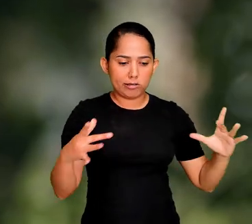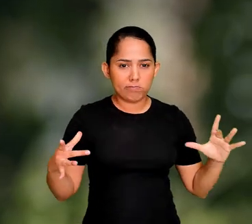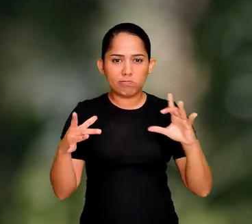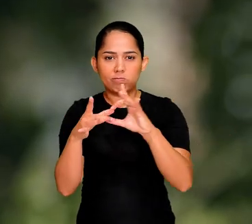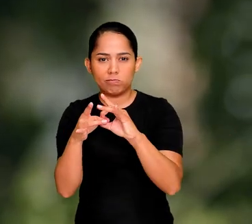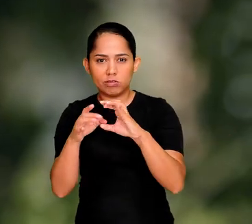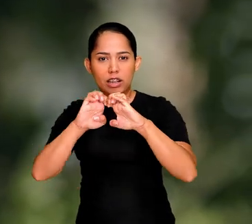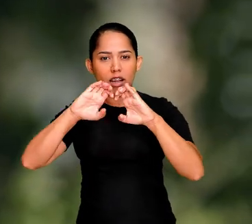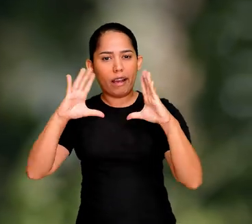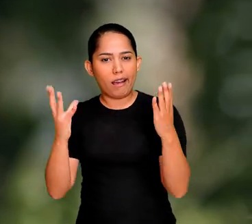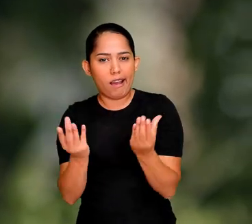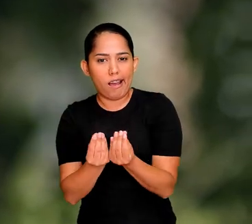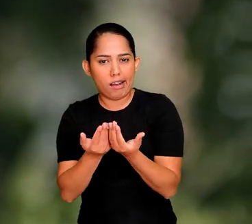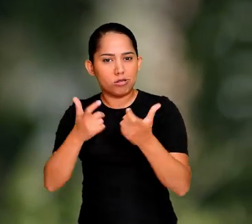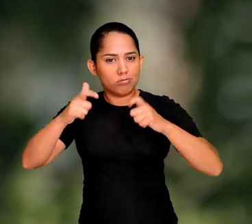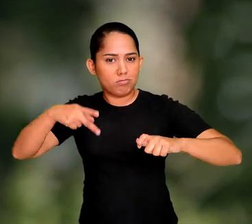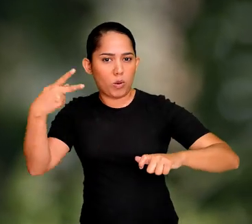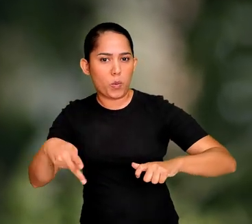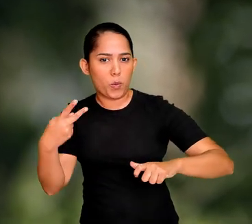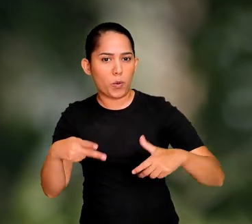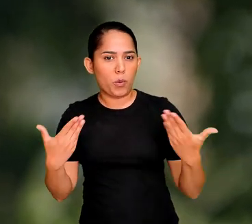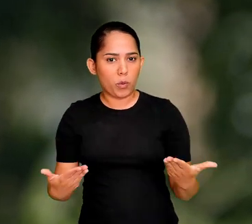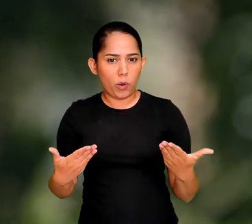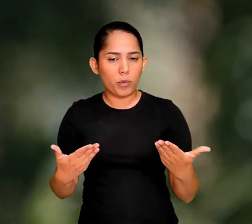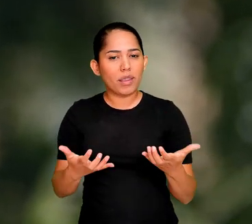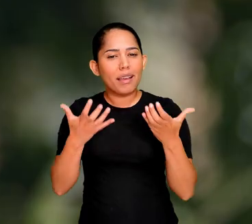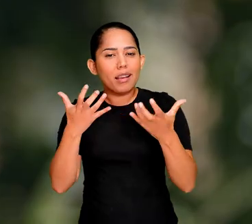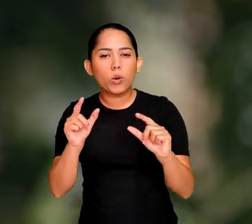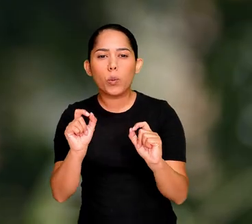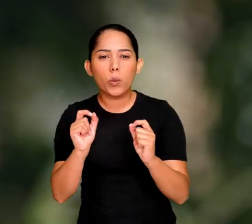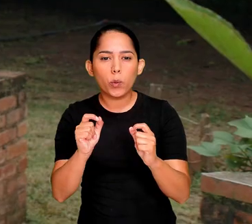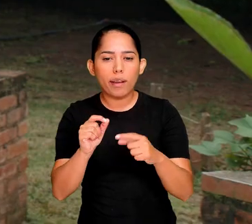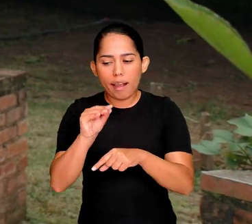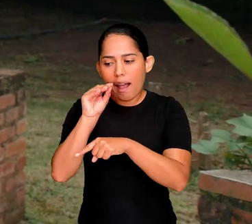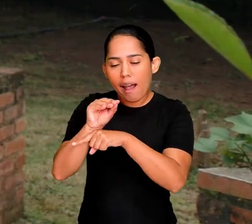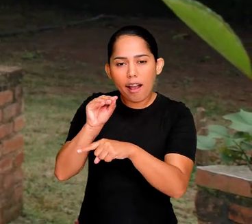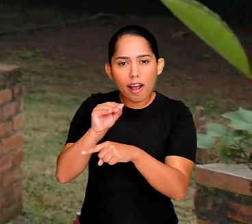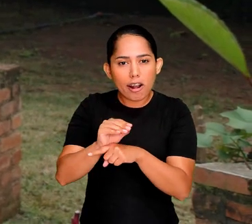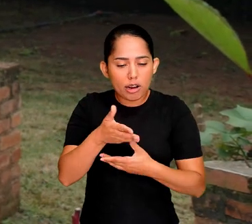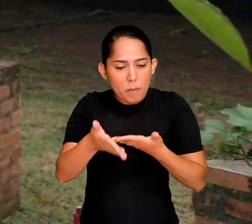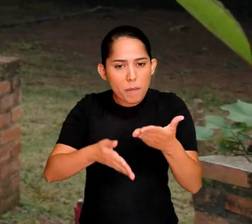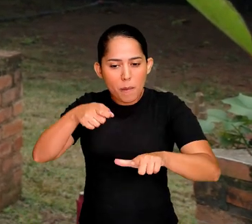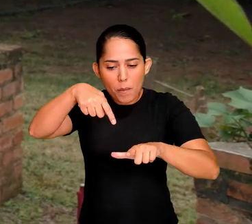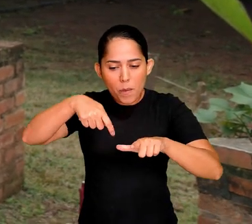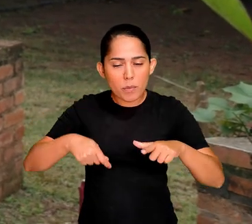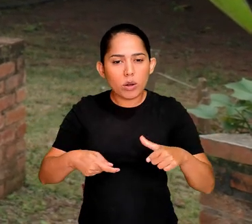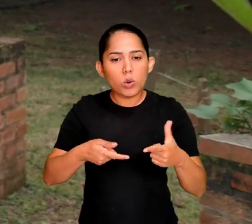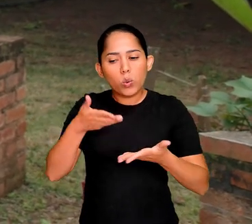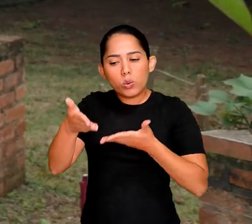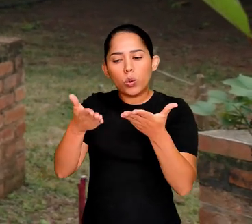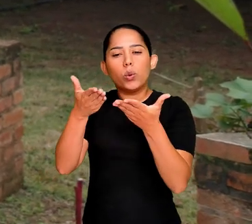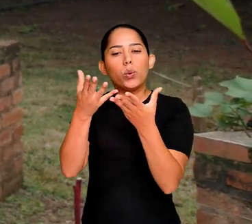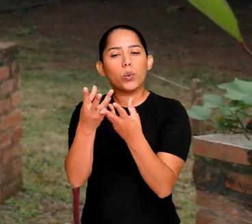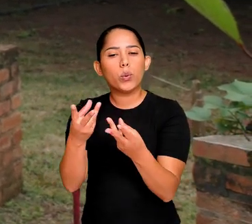integrado com o ecossistema local, né? Buscando produzir alimentos que curem o planeta no